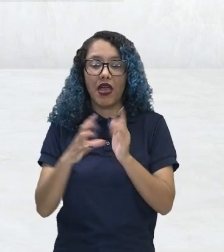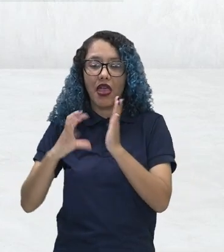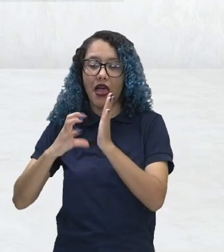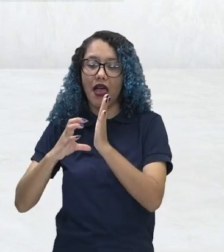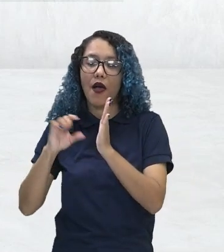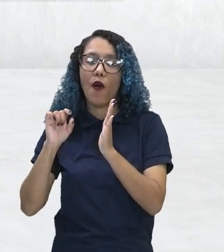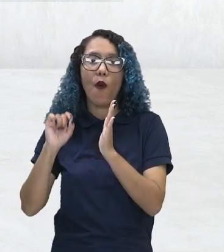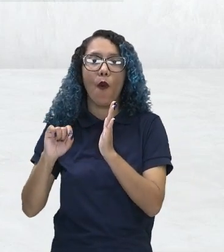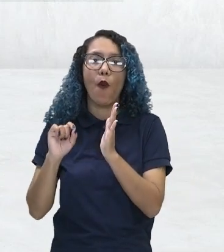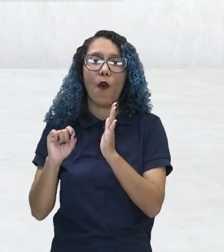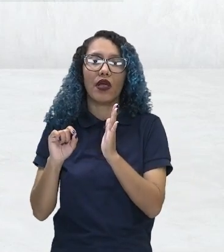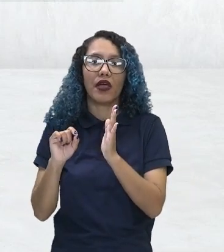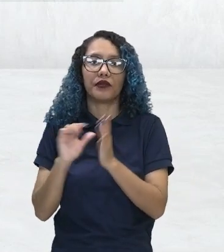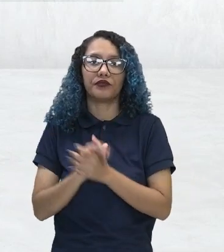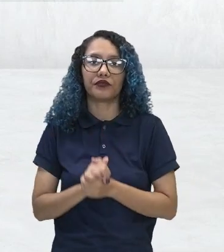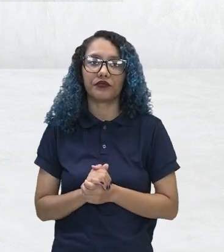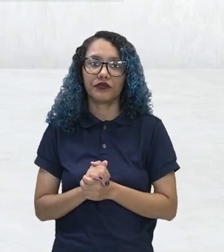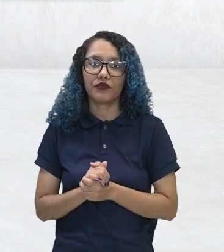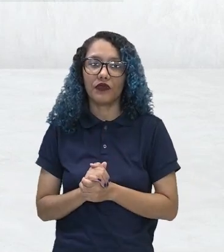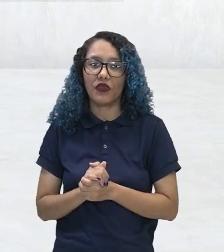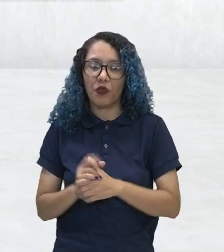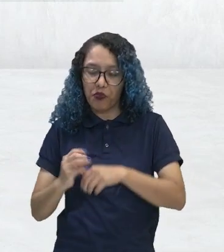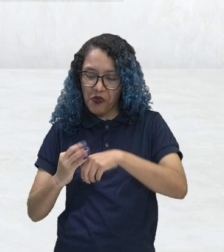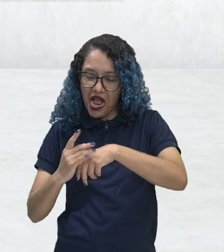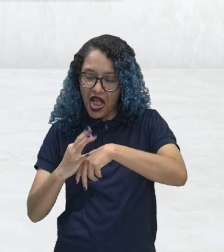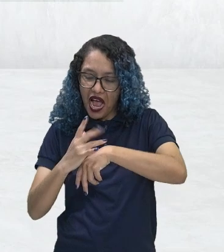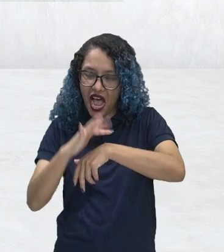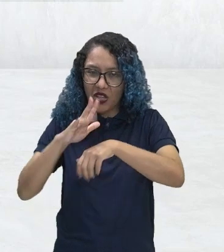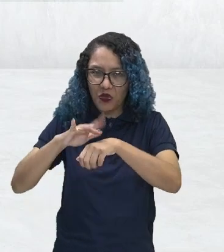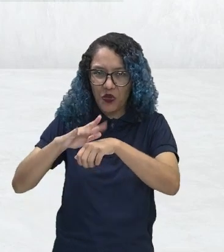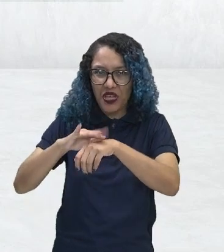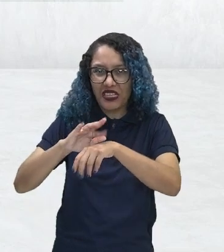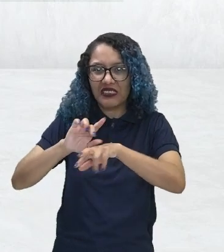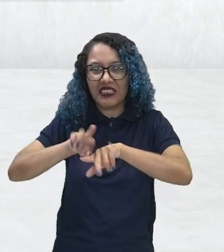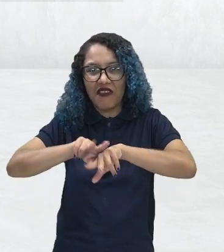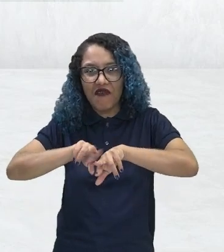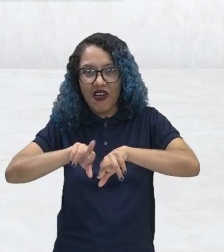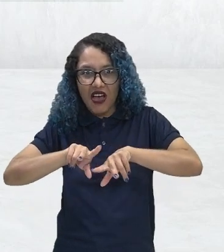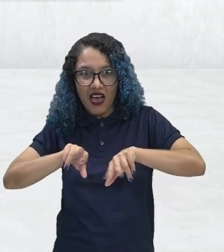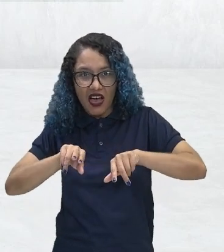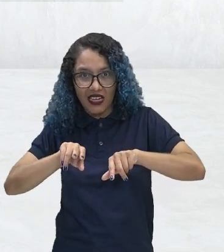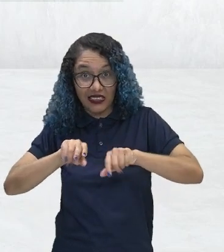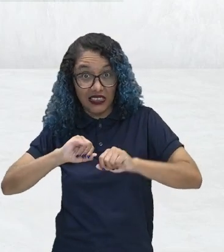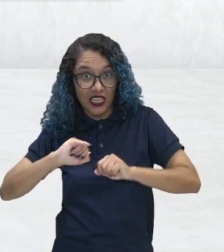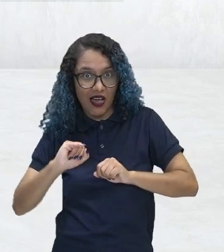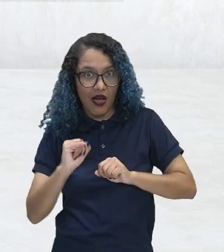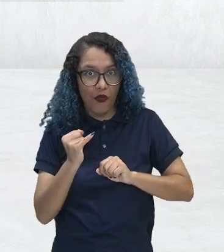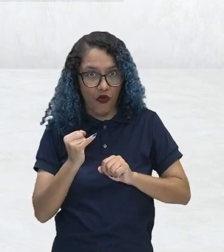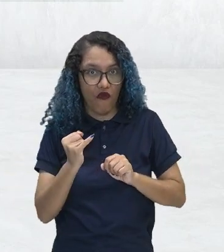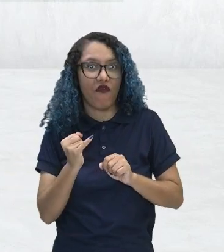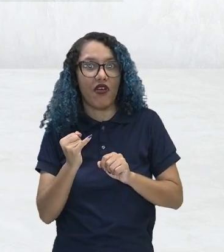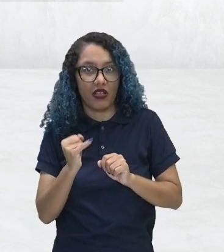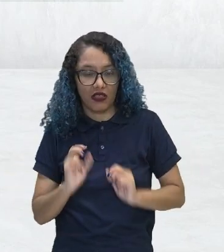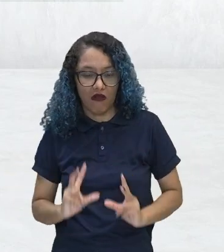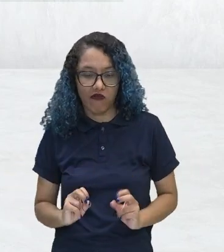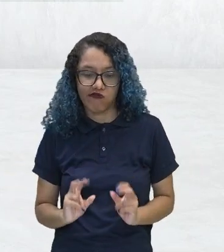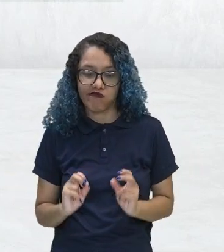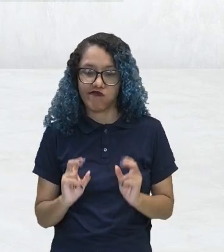por infecções oportunistas e cânceres devido à